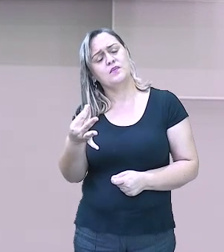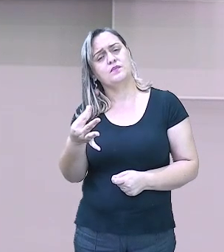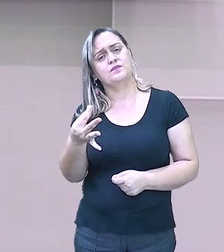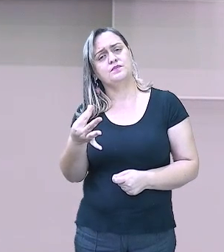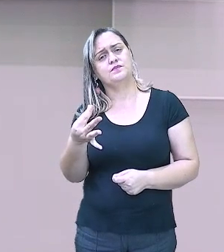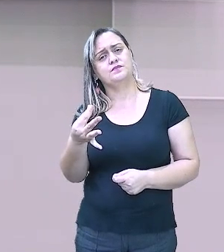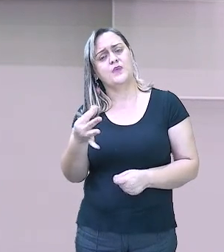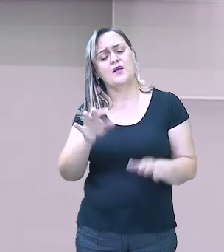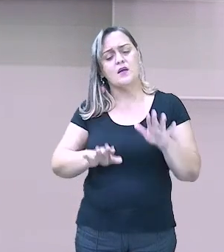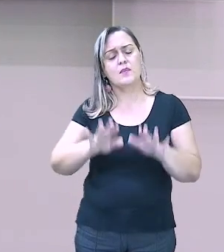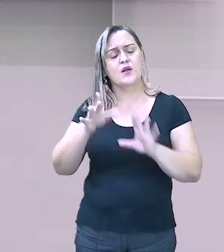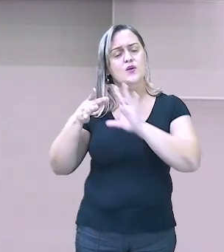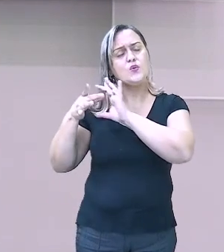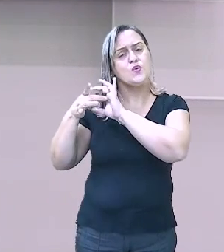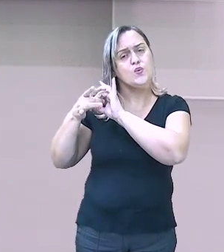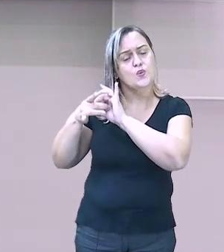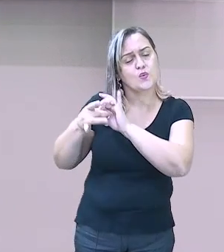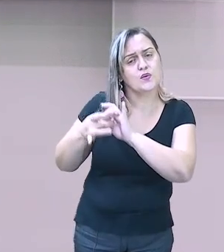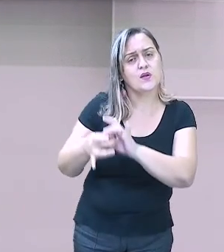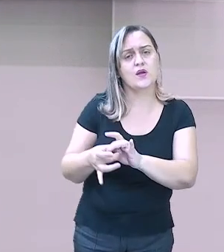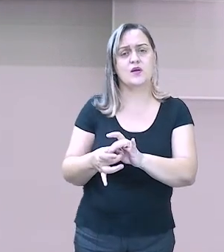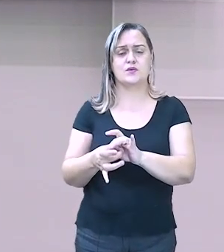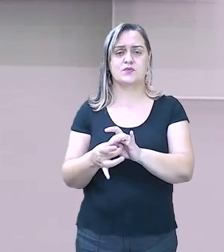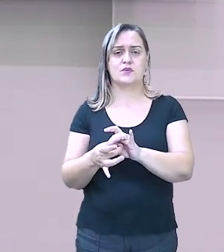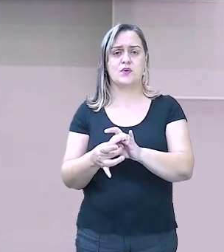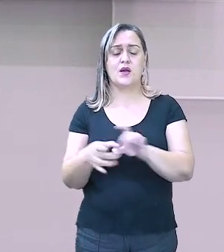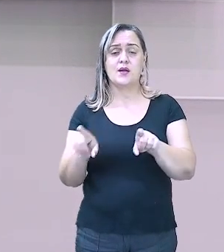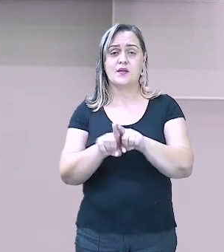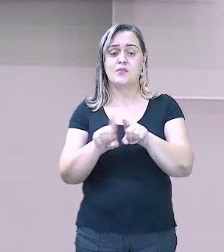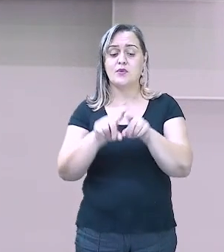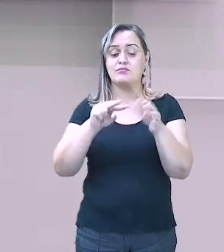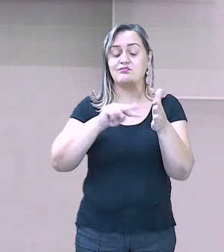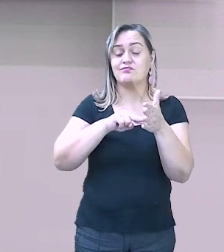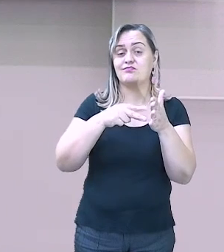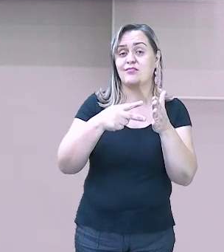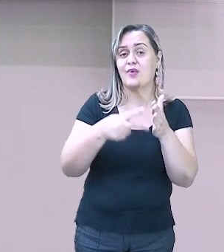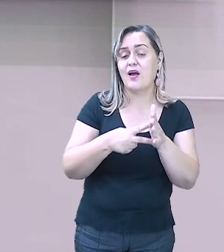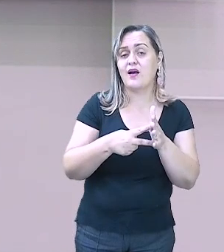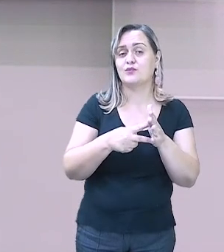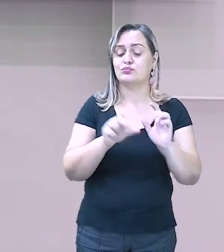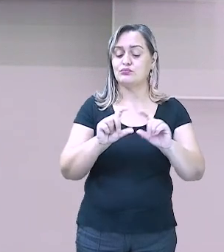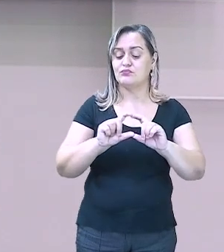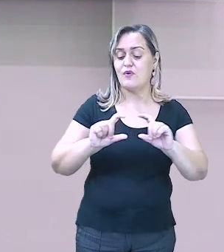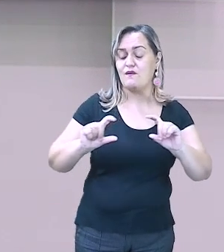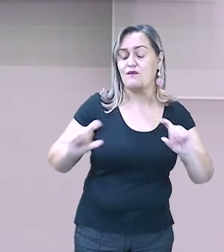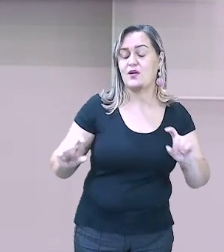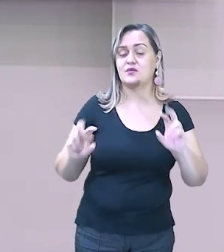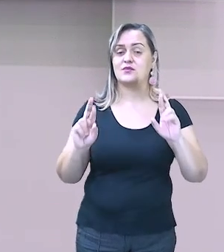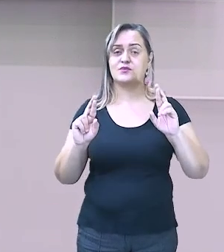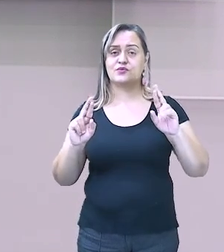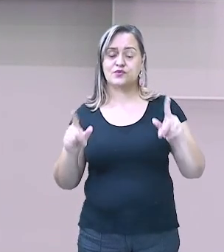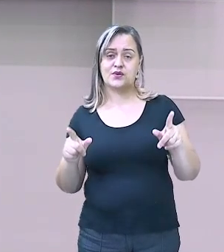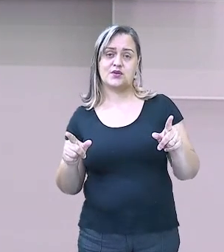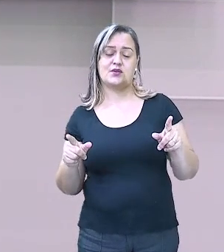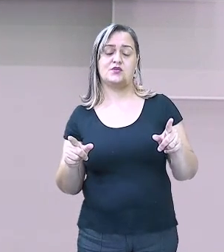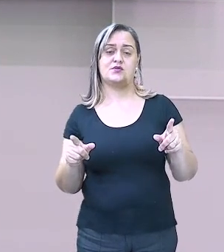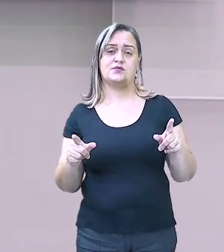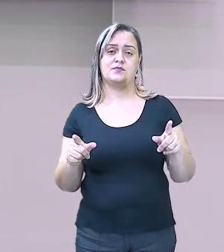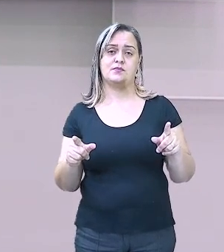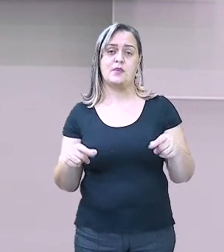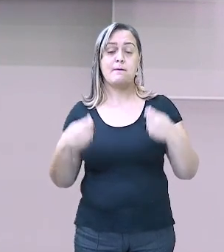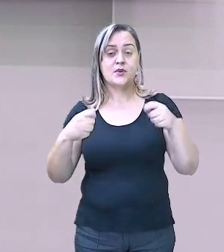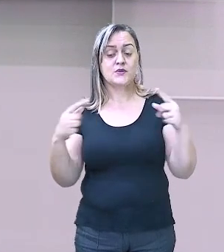situações diferentes no contexto, né, e que devem ser pronunciadas